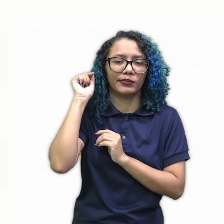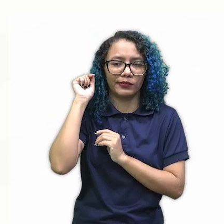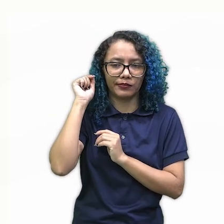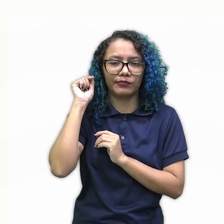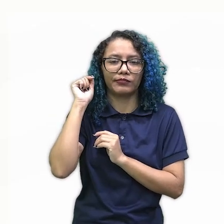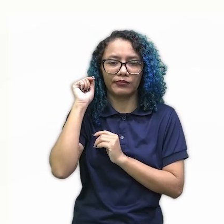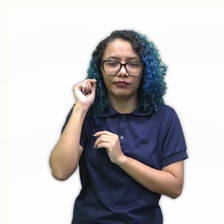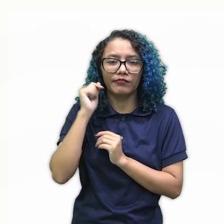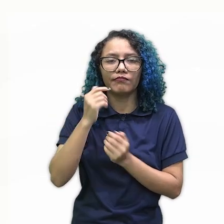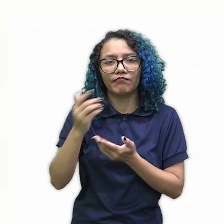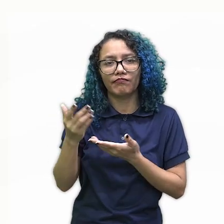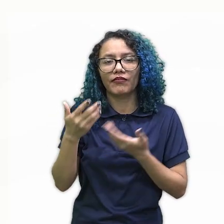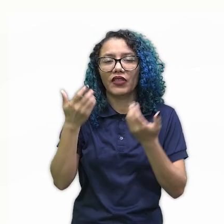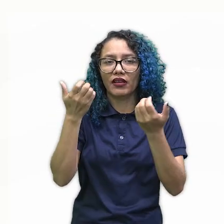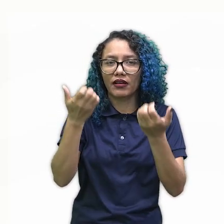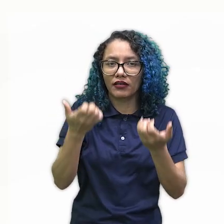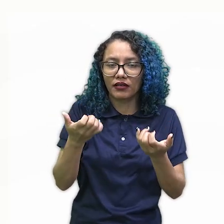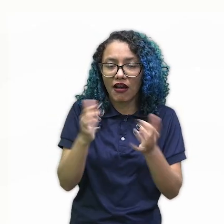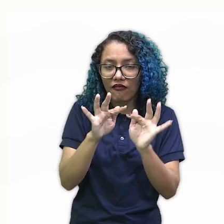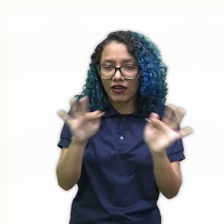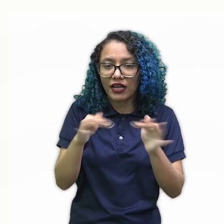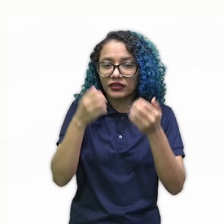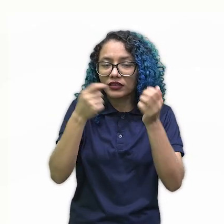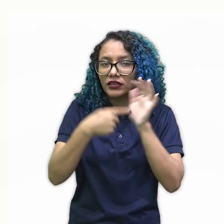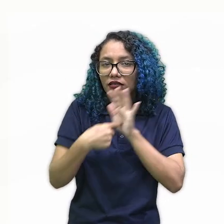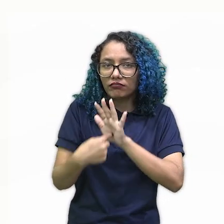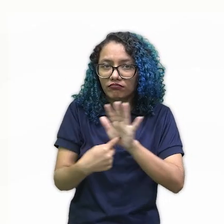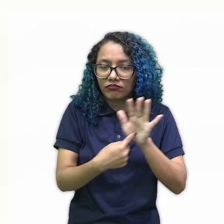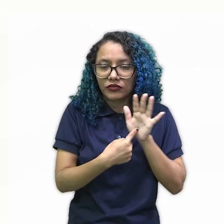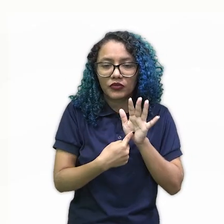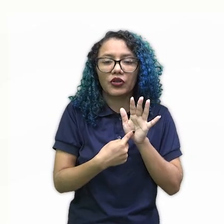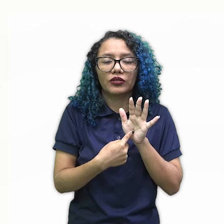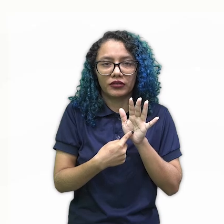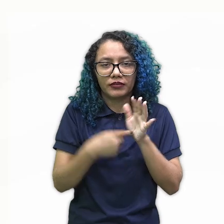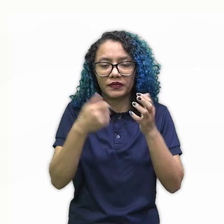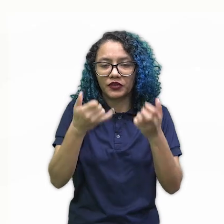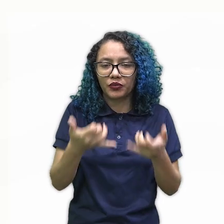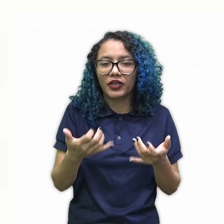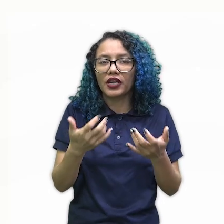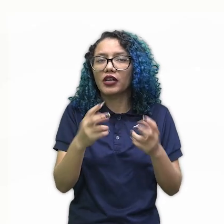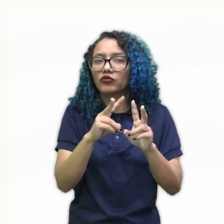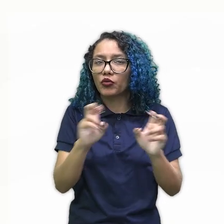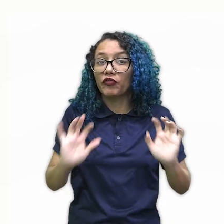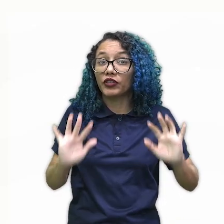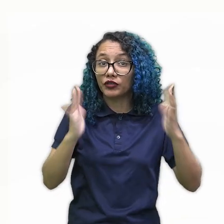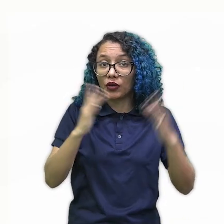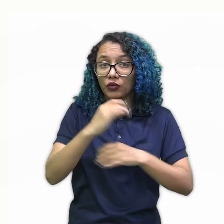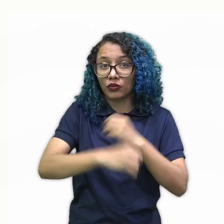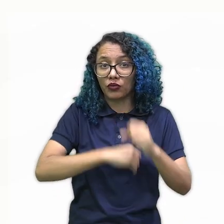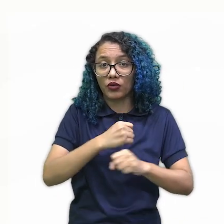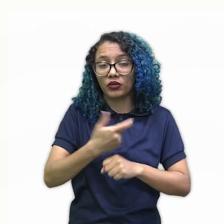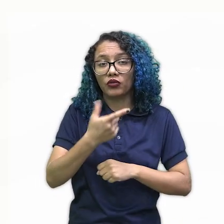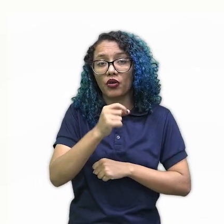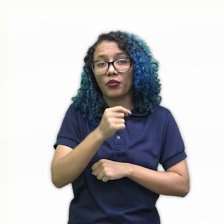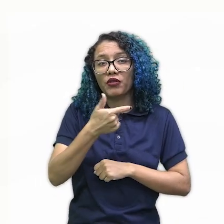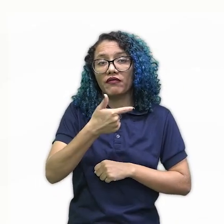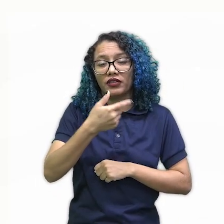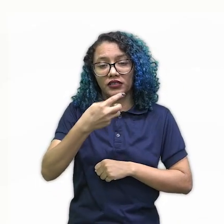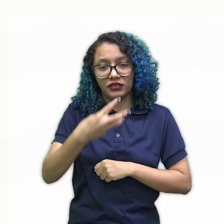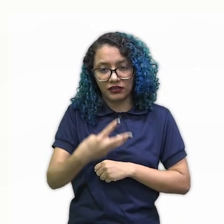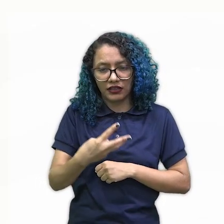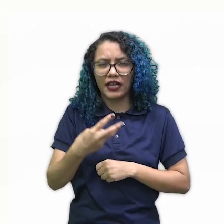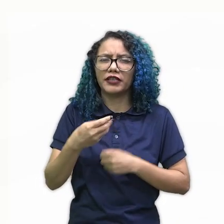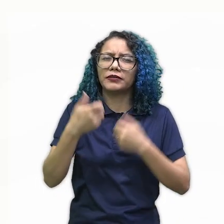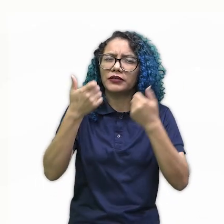de Parintins de 2023, dizendo aí que abordou as histórias e tradições do